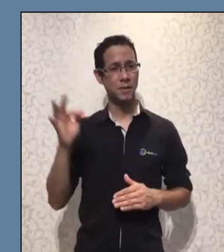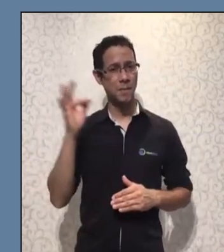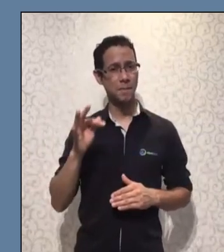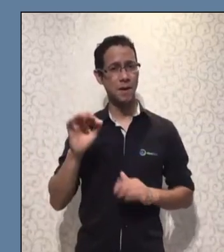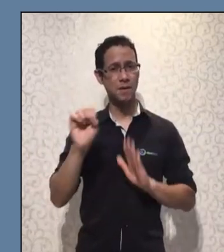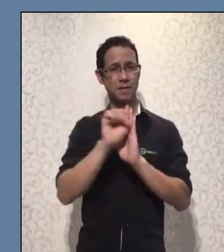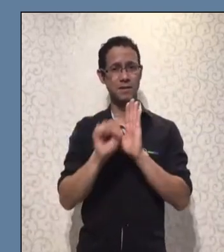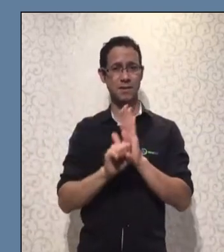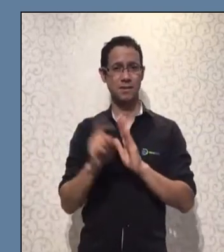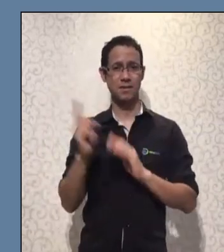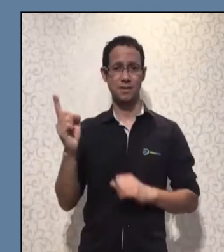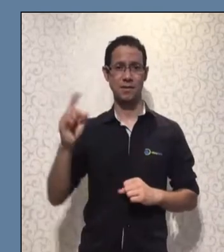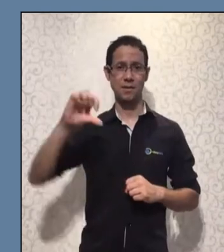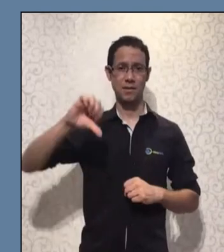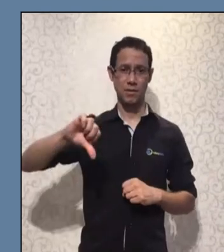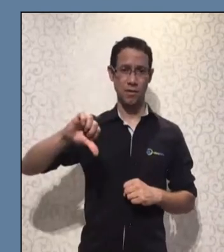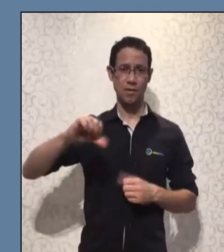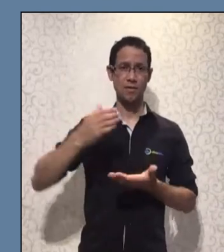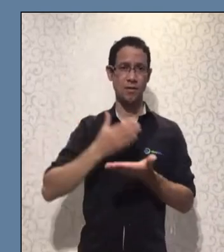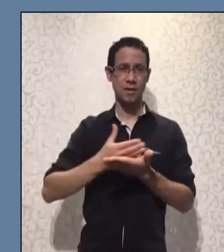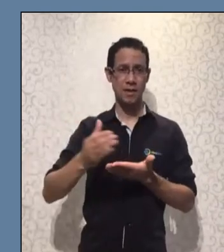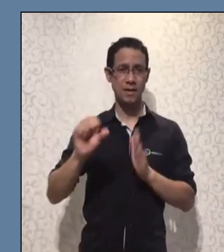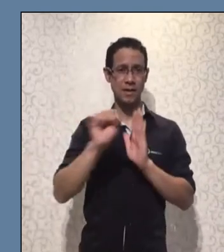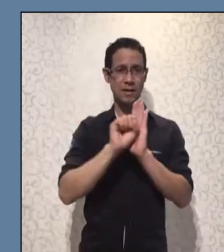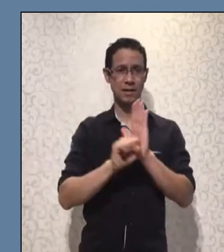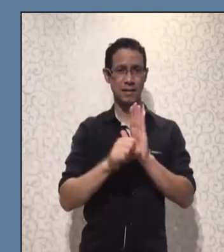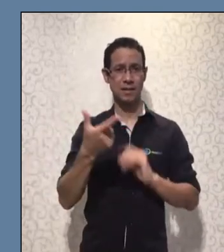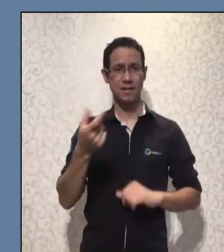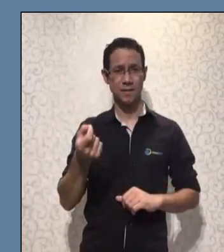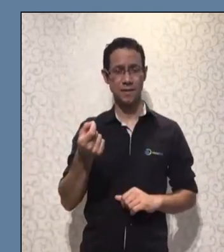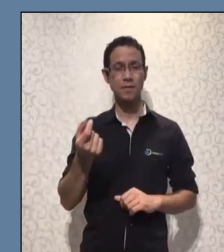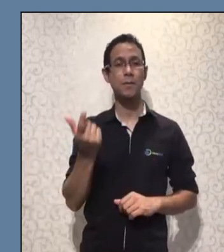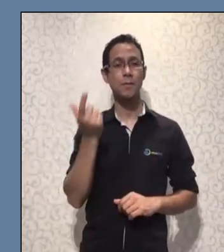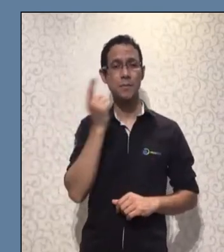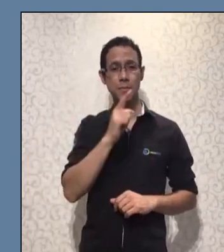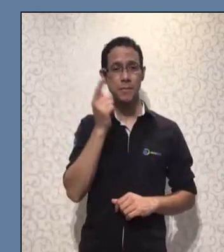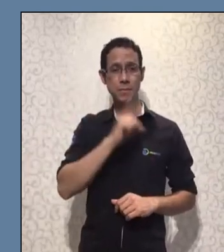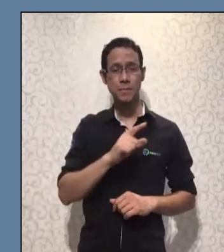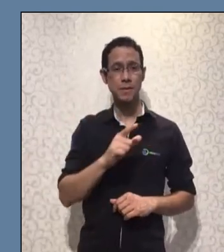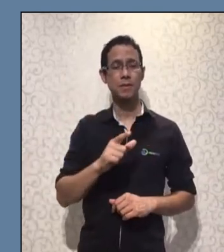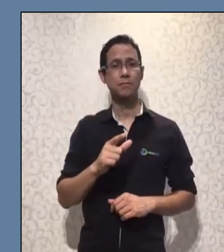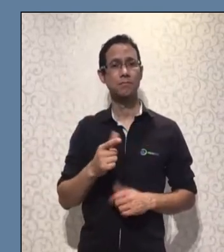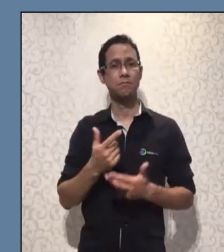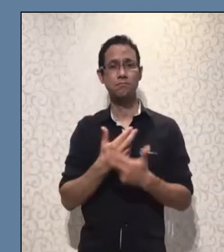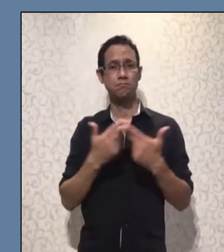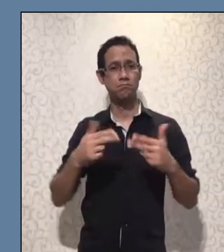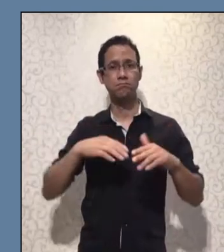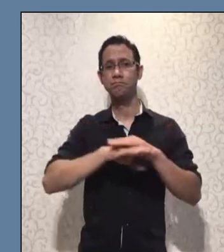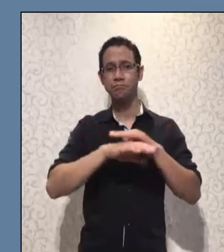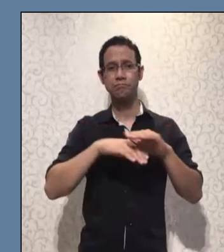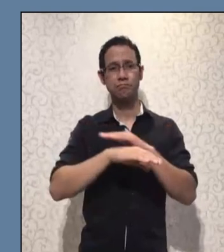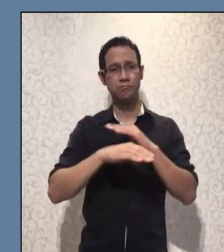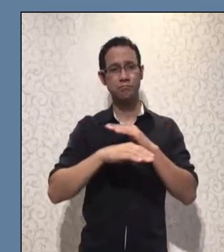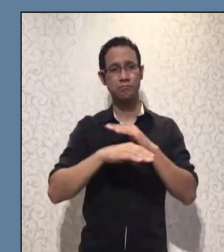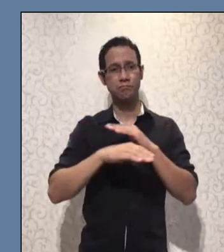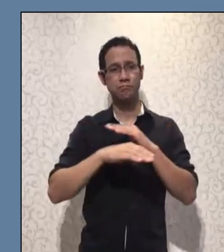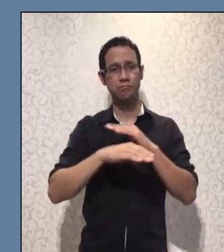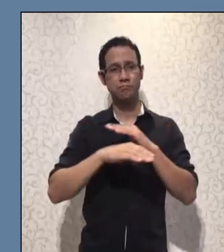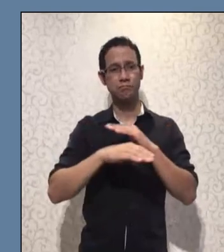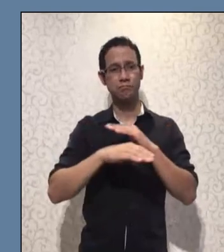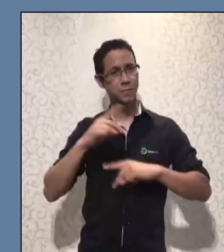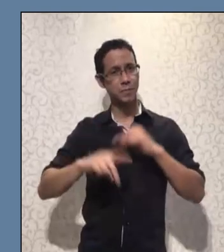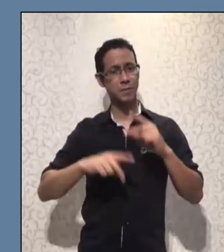XIX, no início do século XX, e que garantiu muitas encomendas e formação de acervos de museus públicos, né, museus de